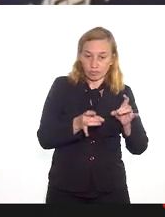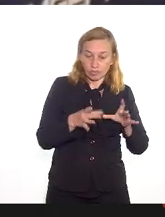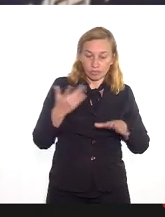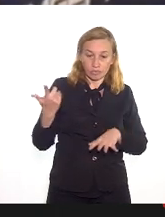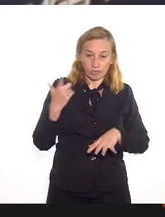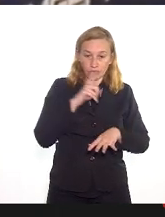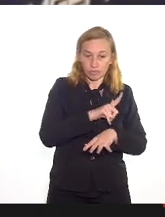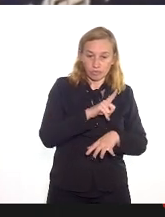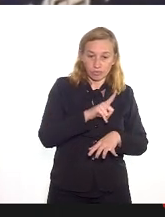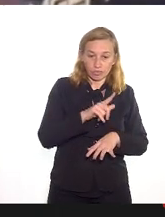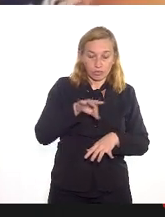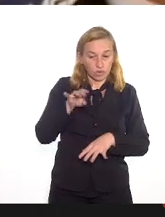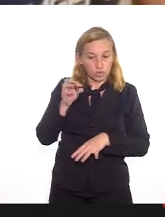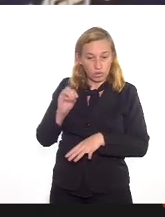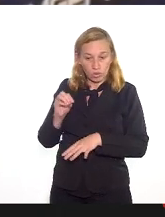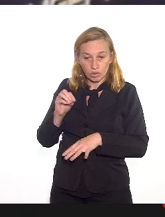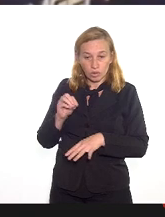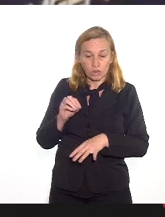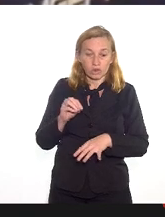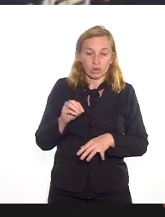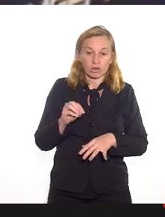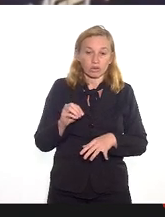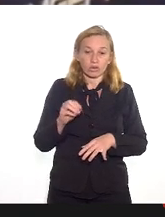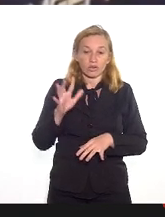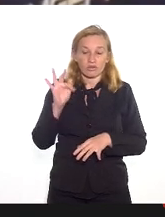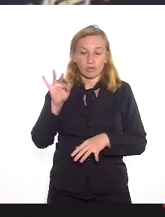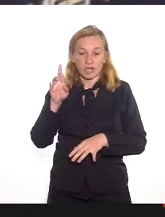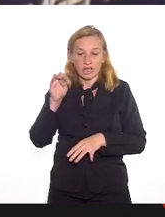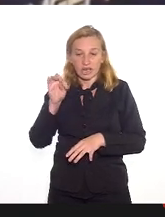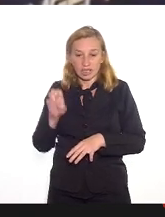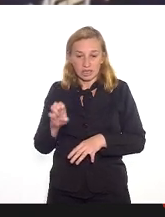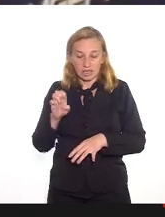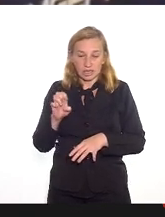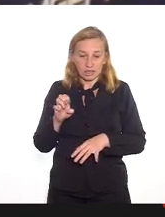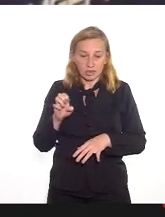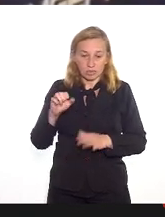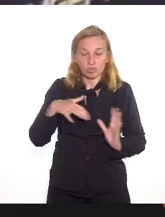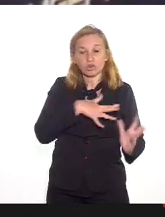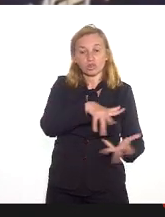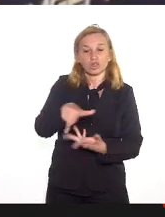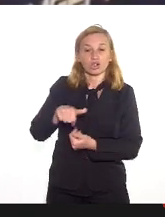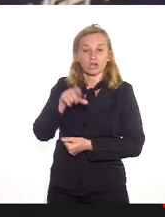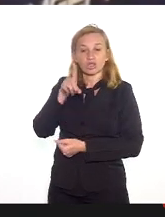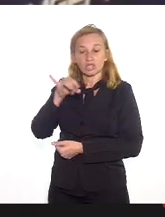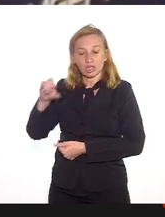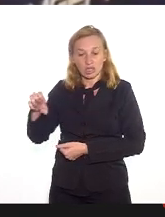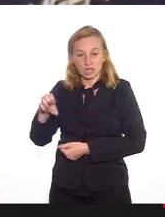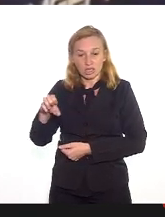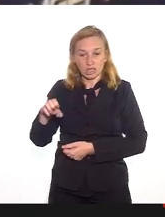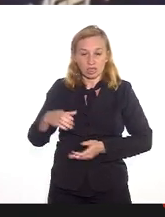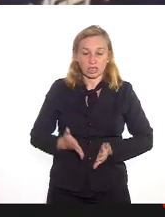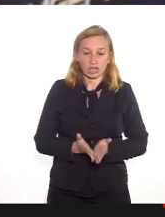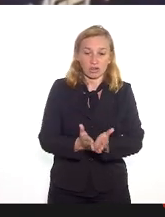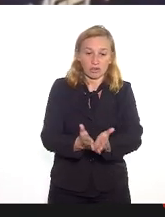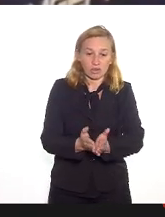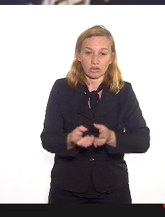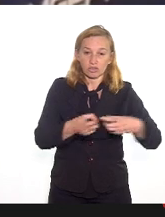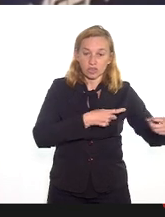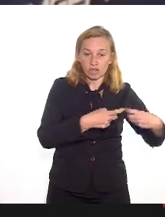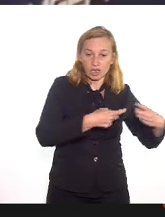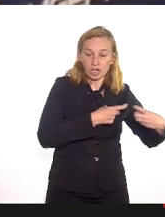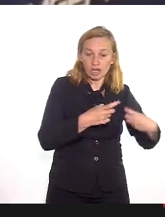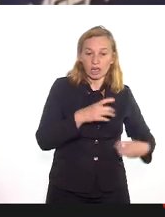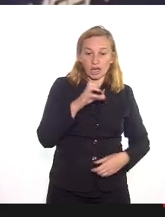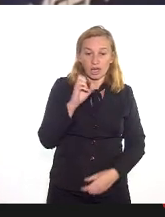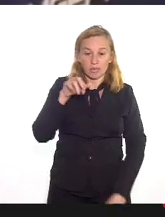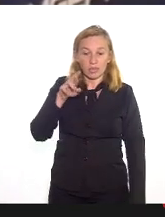formado pela Thyssen, que é um fabricante mundial reconhecido de navios de guerra, a Embraer